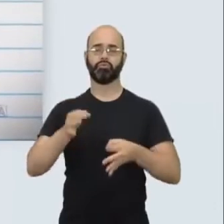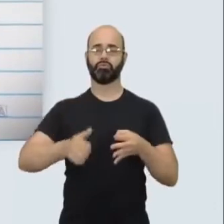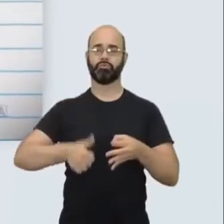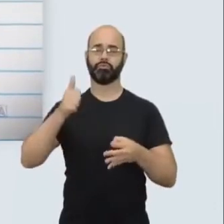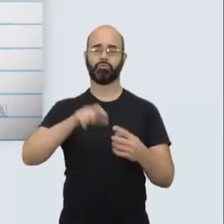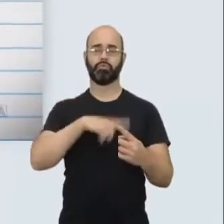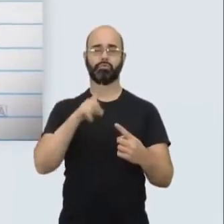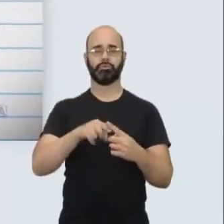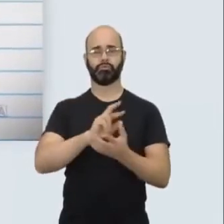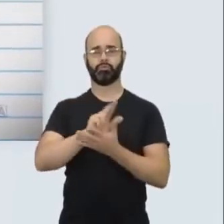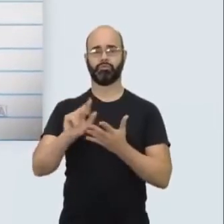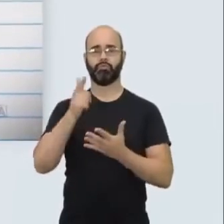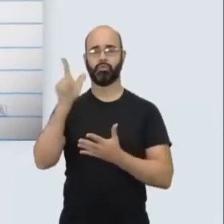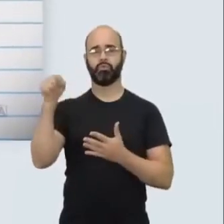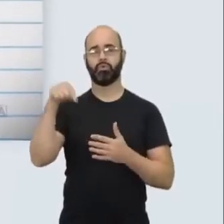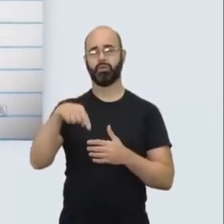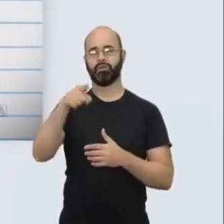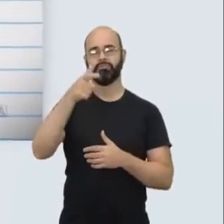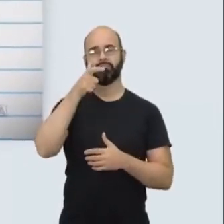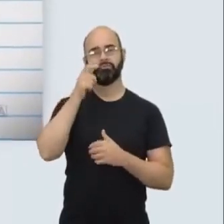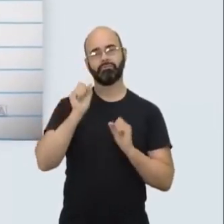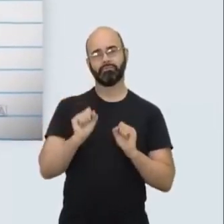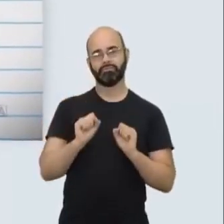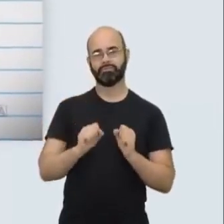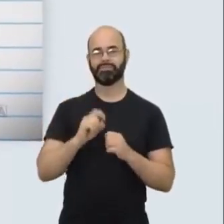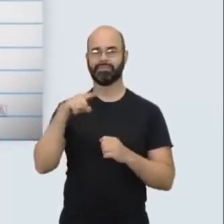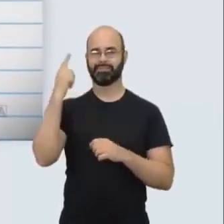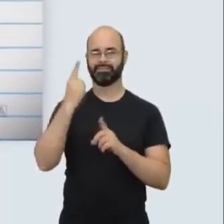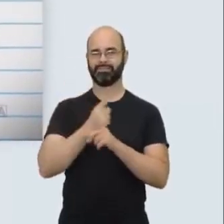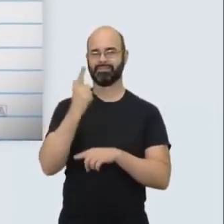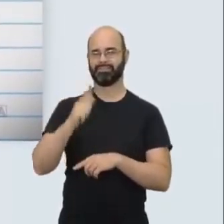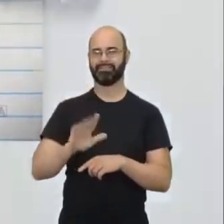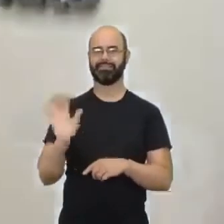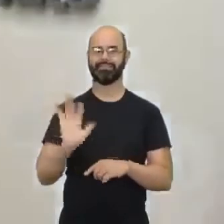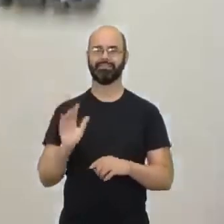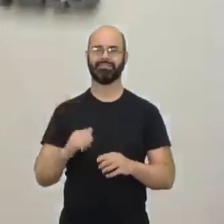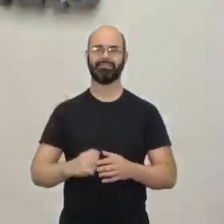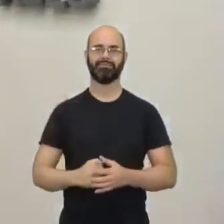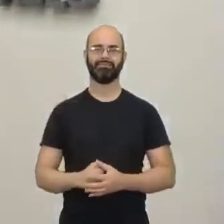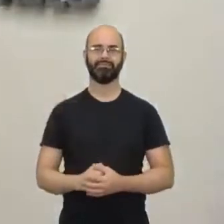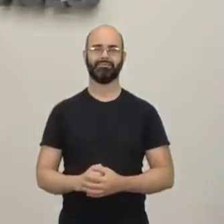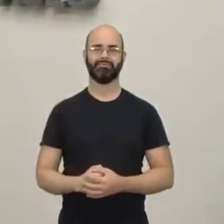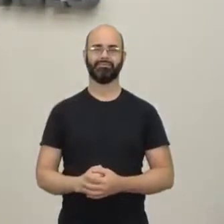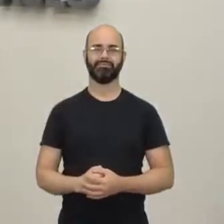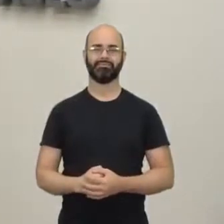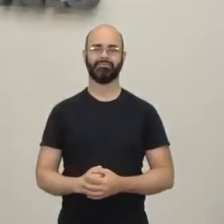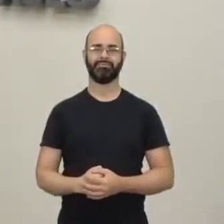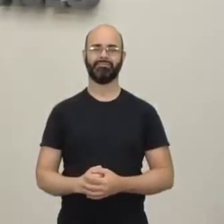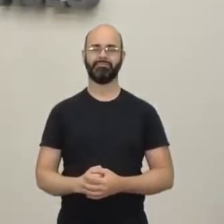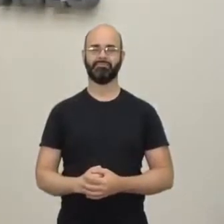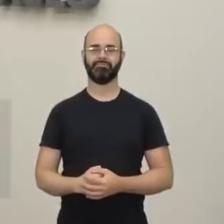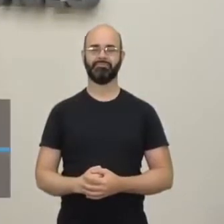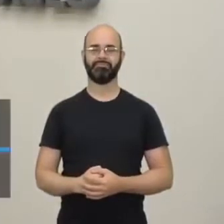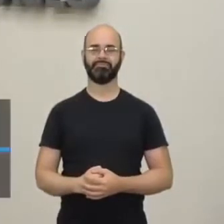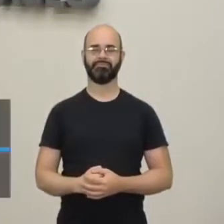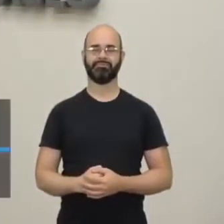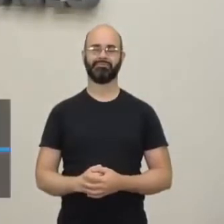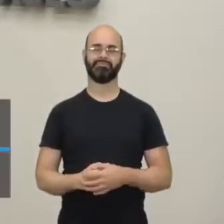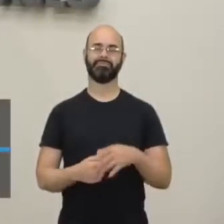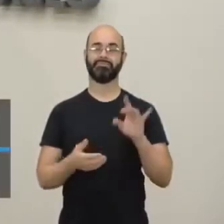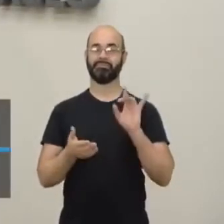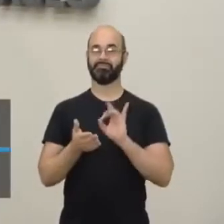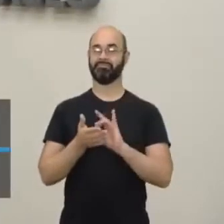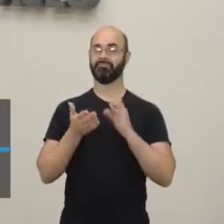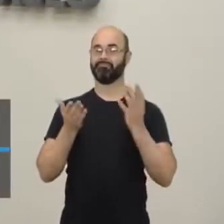estão aqui no nosso canal. Não deixe de conferir. Até a próxima. Isso aí, né? Então, na realidade, a